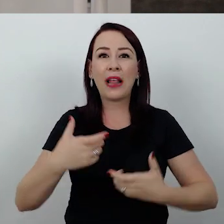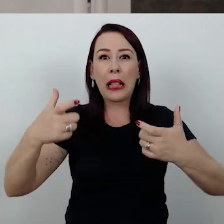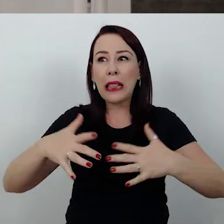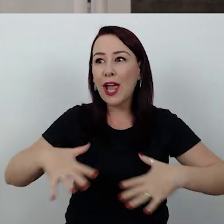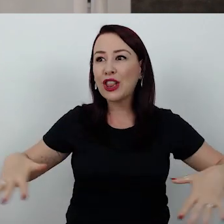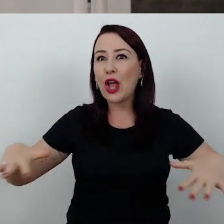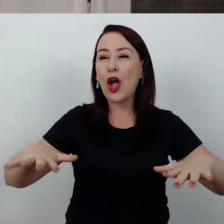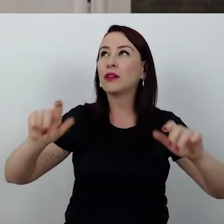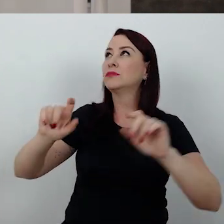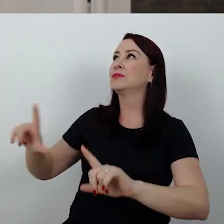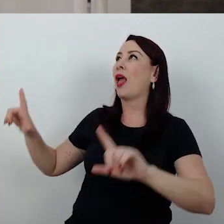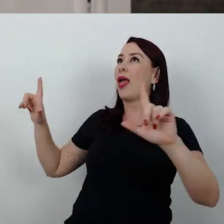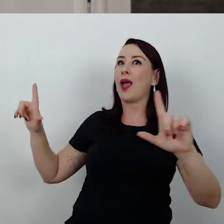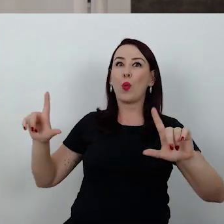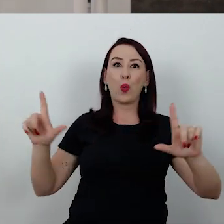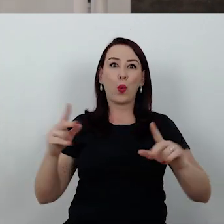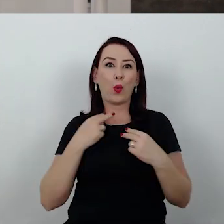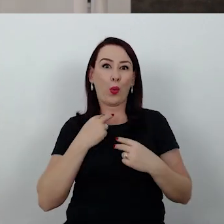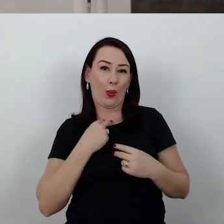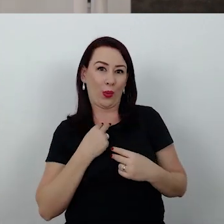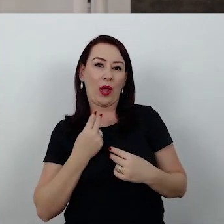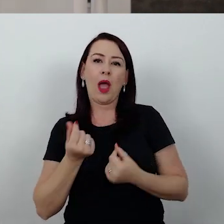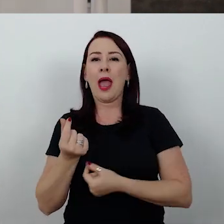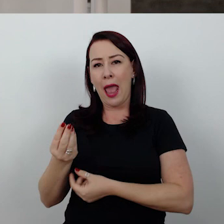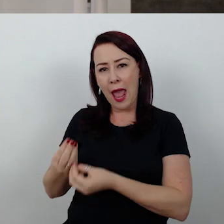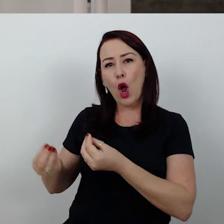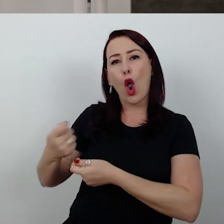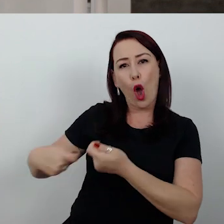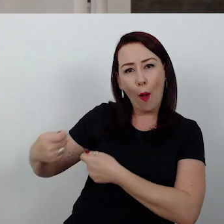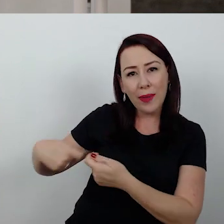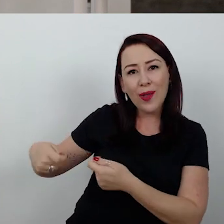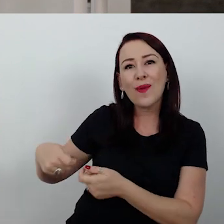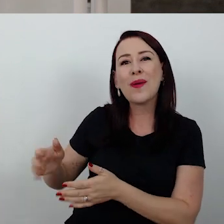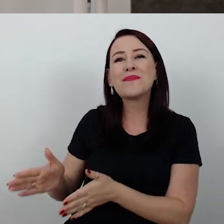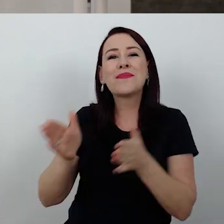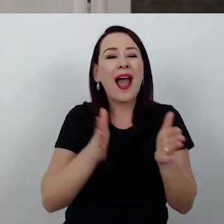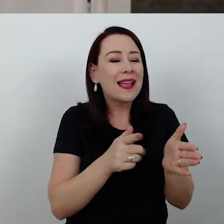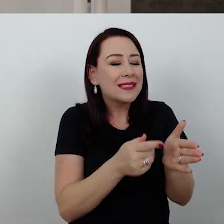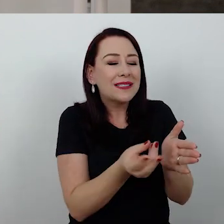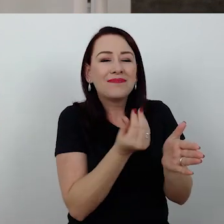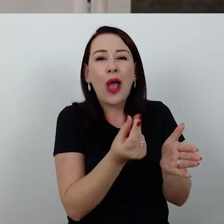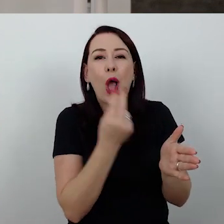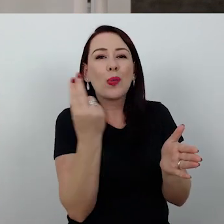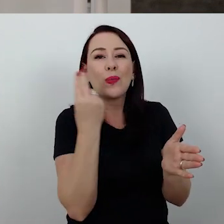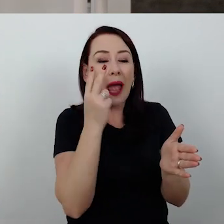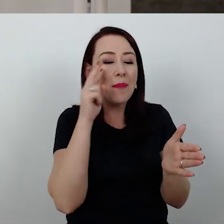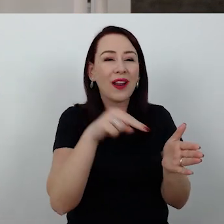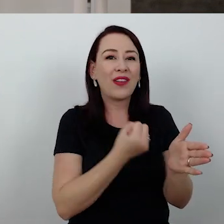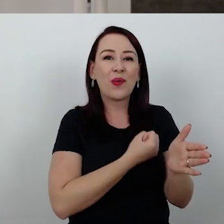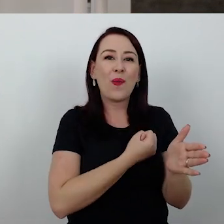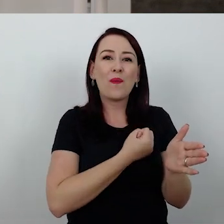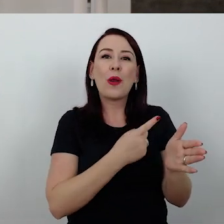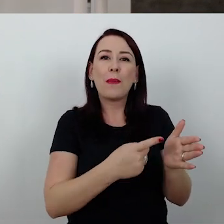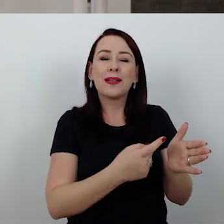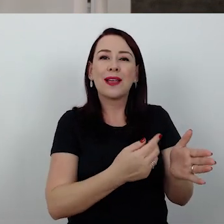assim, porque a gente fala desses lugares econômicos, mas existe esse lugar que a gente não mensura em números, mas que gera todo um